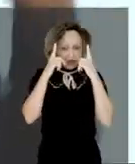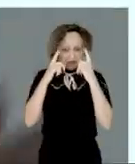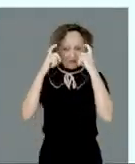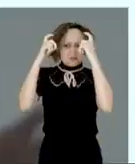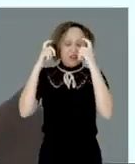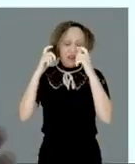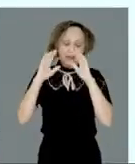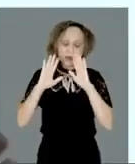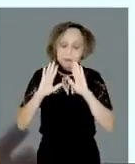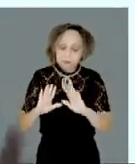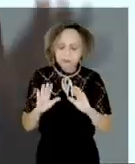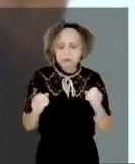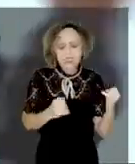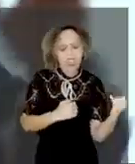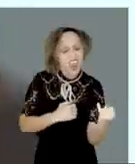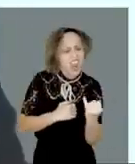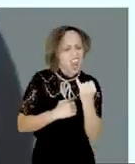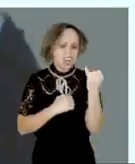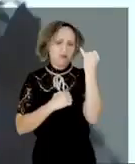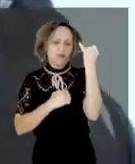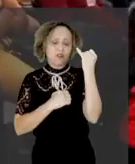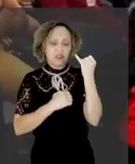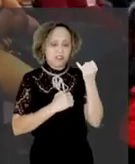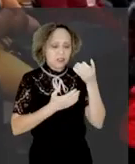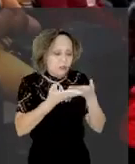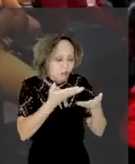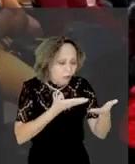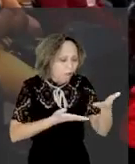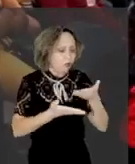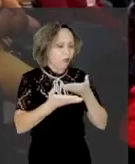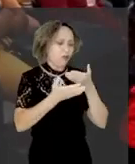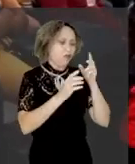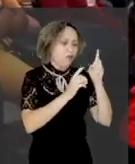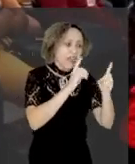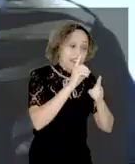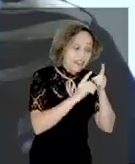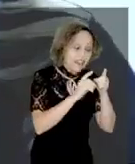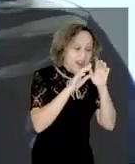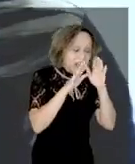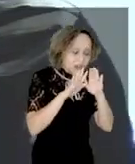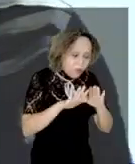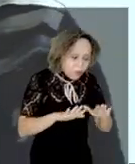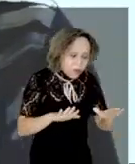sou pastor, mas prometo, vou falar pouco, já estou terminando.